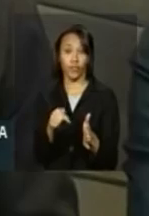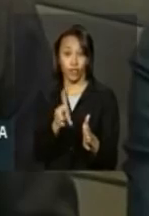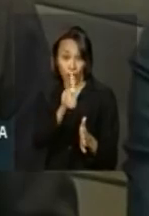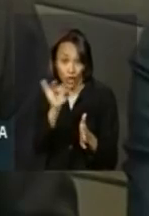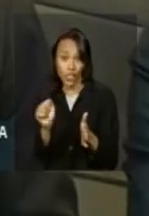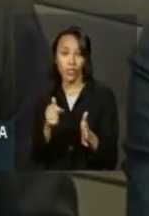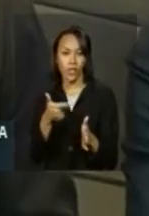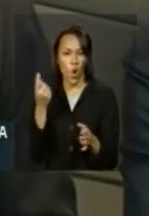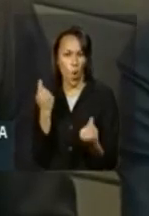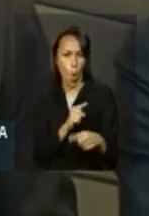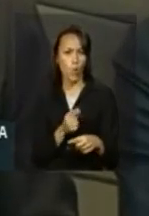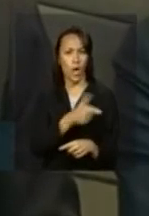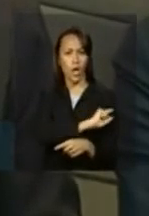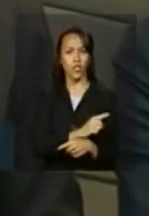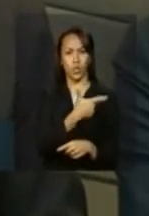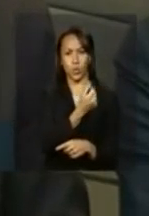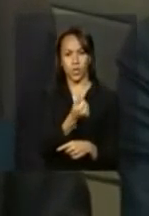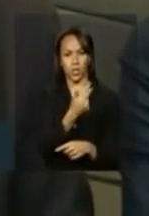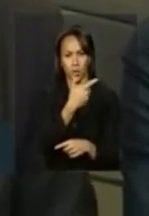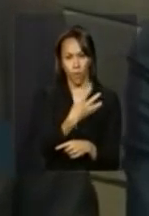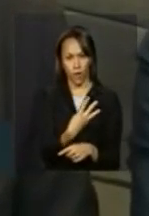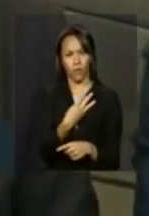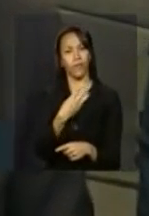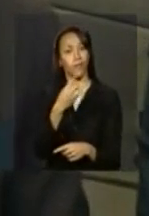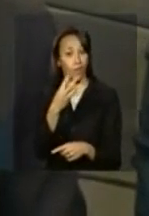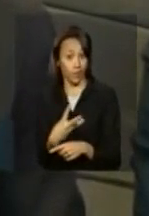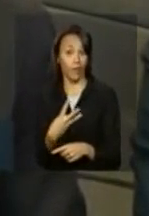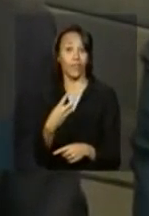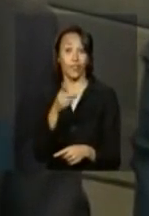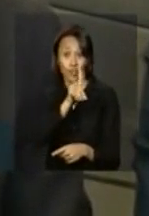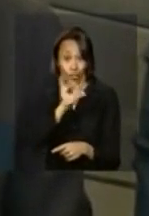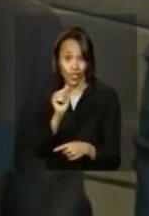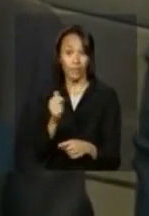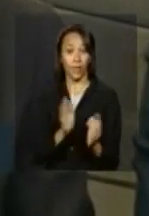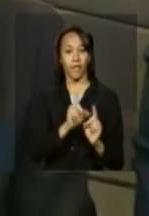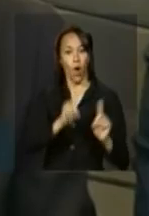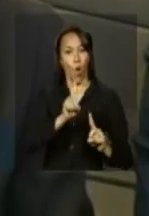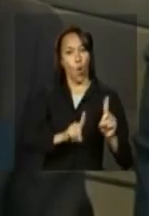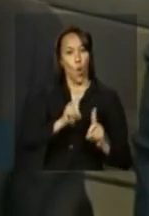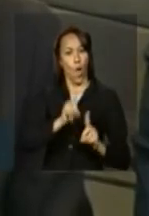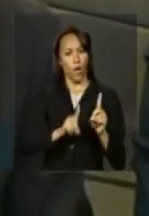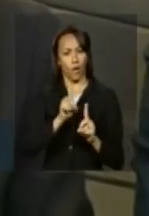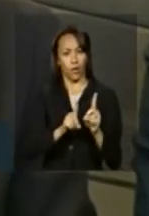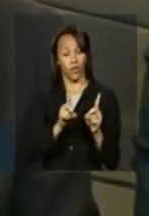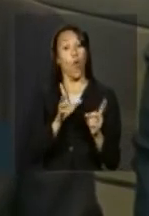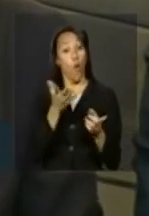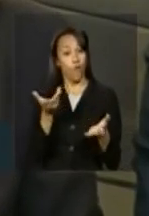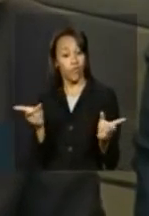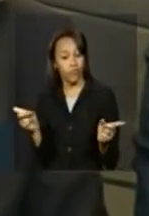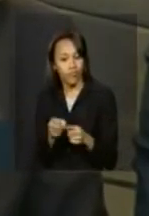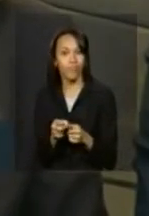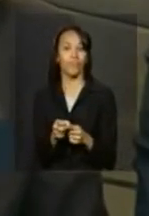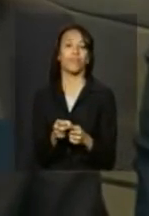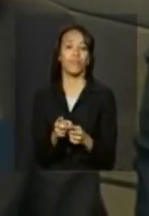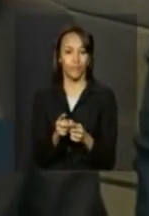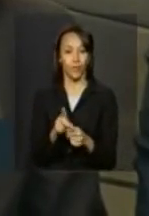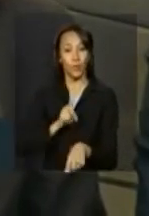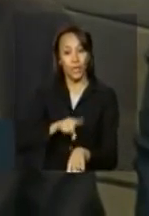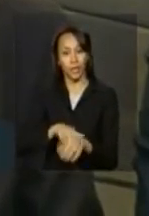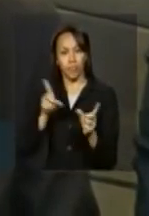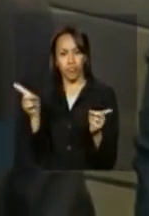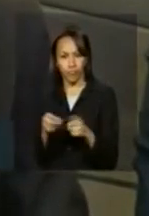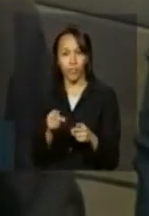um prazo anterior de 243 dias, quando era o caso de concorrência, ou seja, uma redução substancial dos prazos